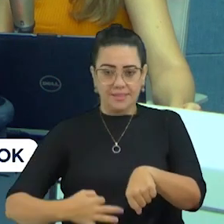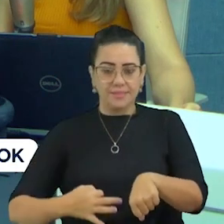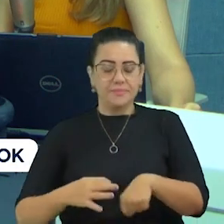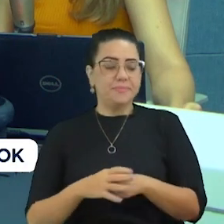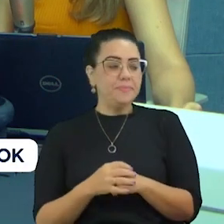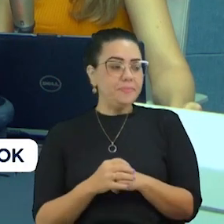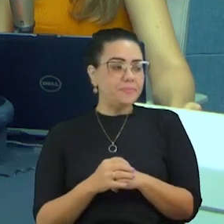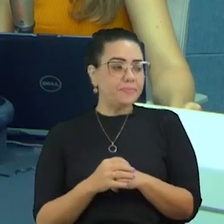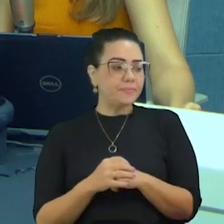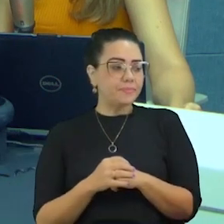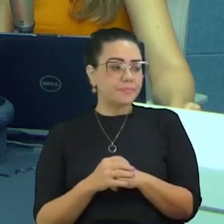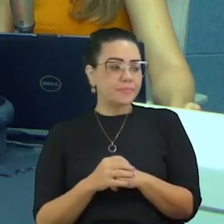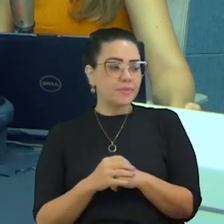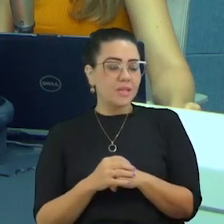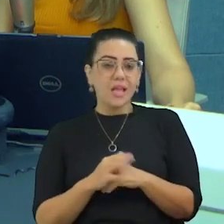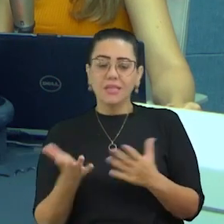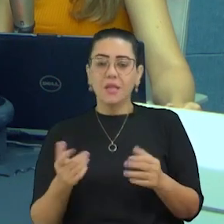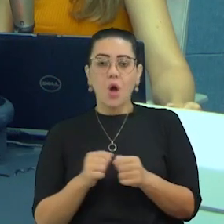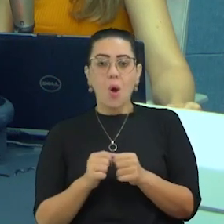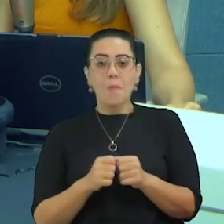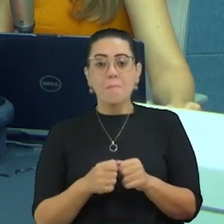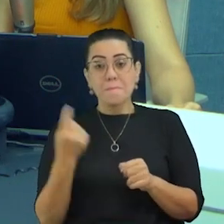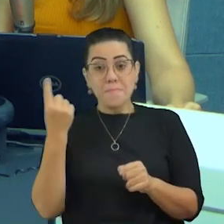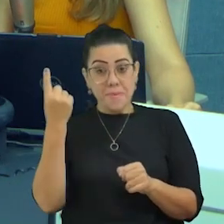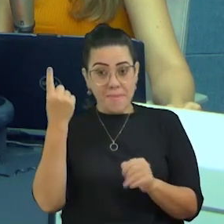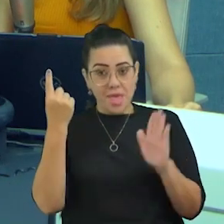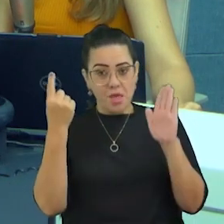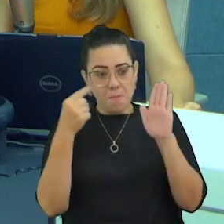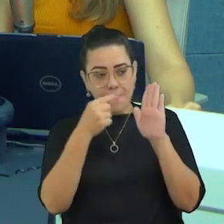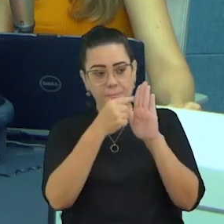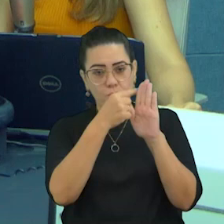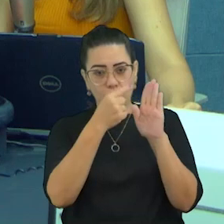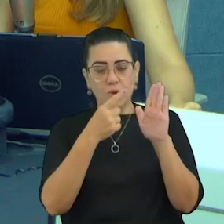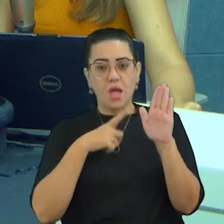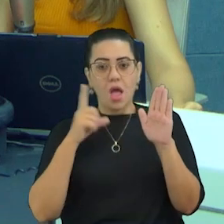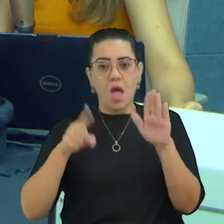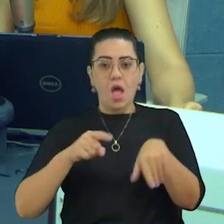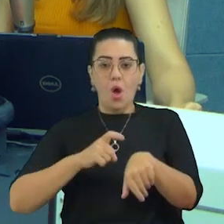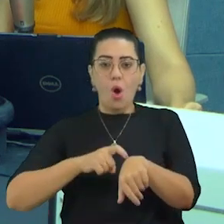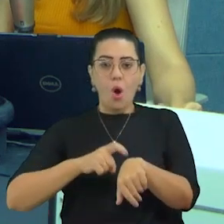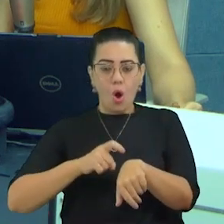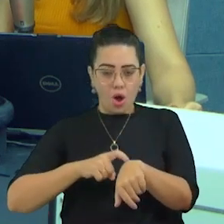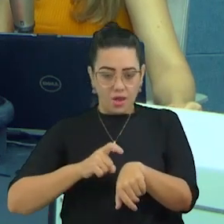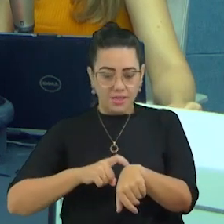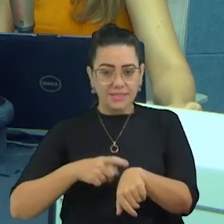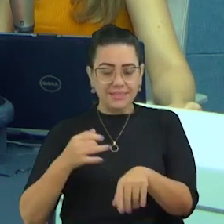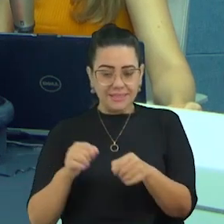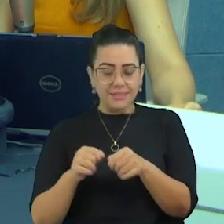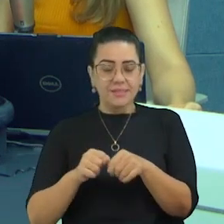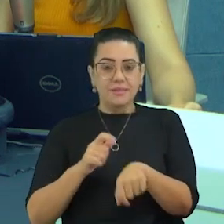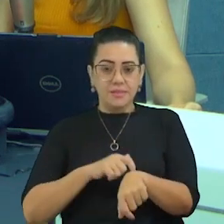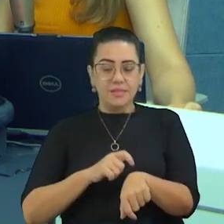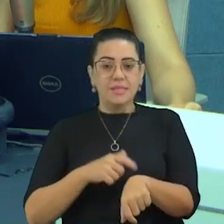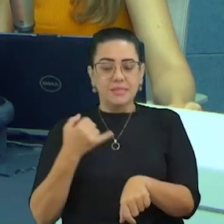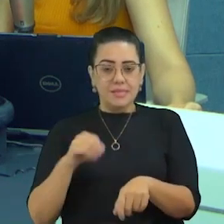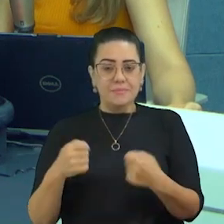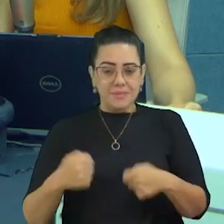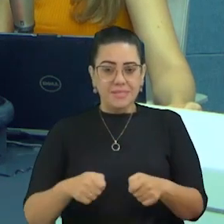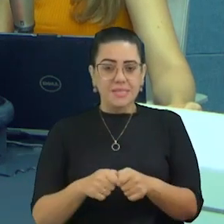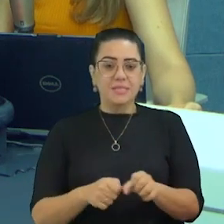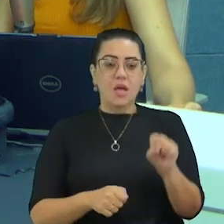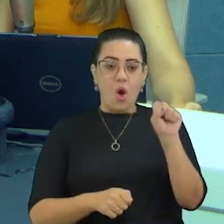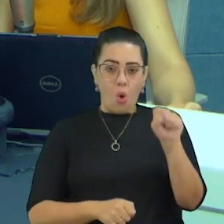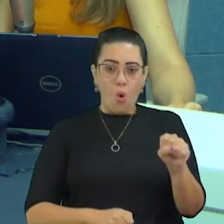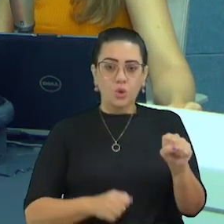o primeiro elemento que a gente não pode esquecer é o horário. Perfeito. Ou seja, se uma medicação deve ser tomada de 8 em